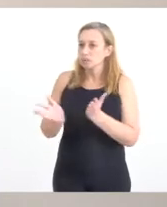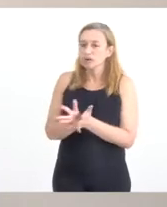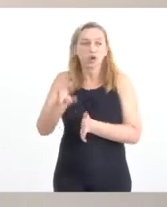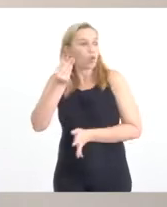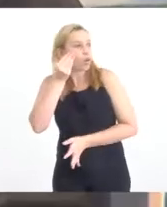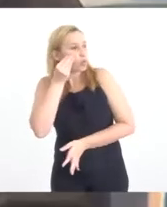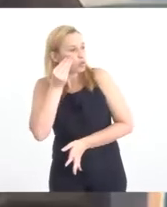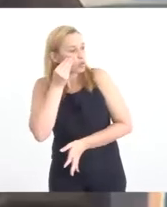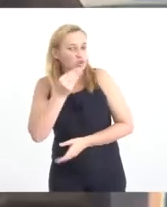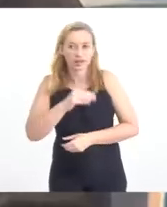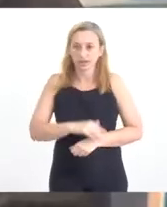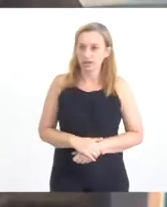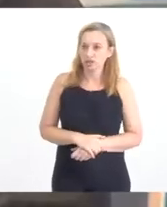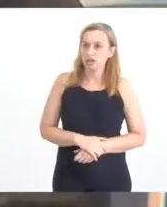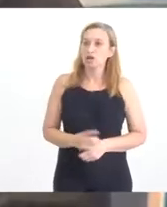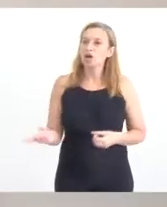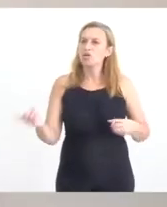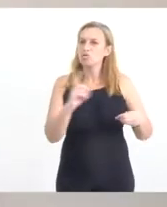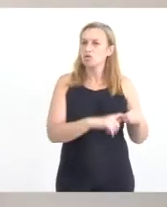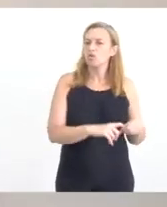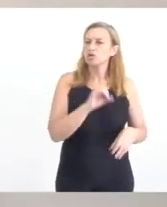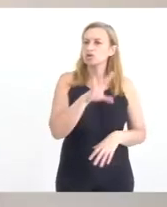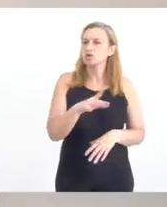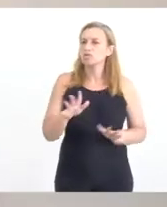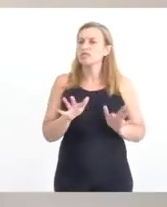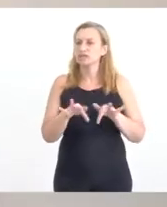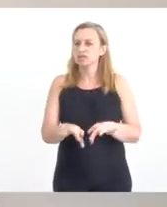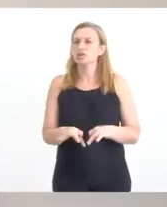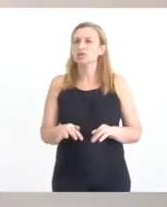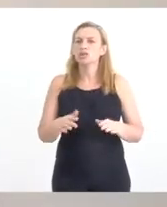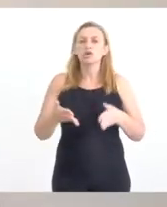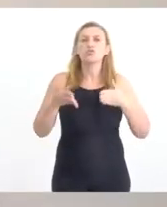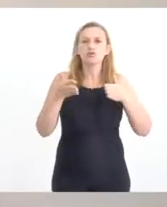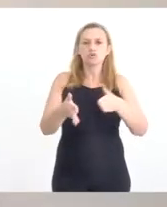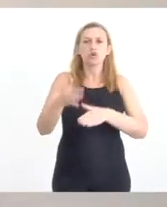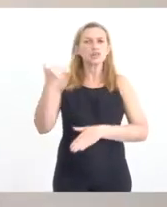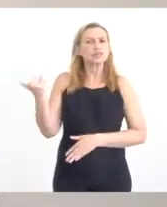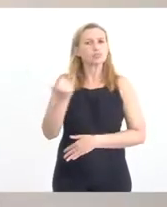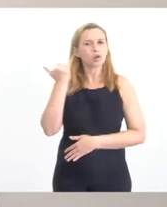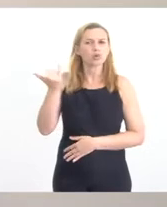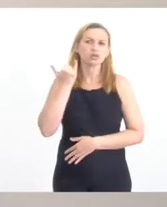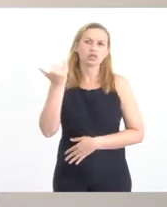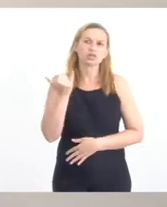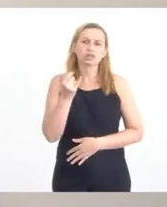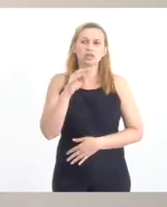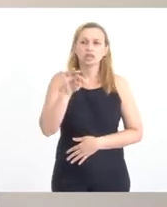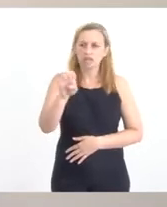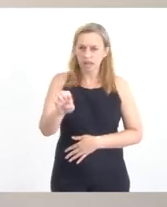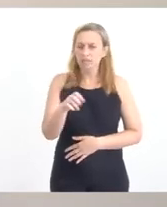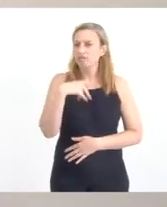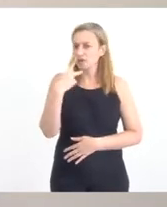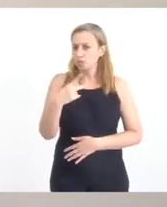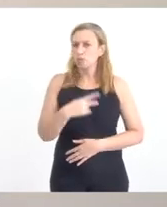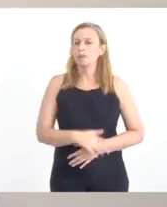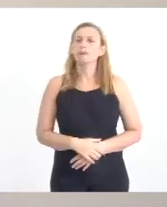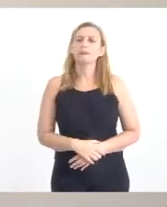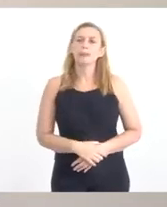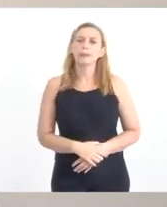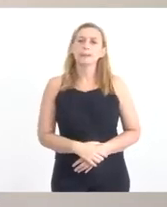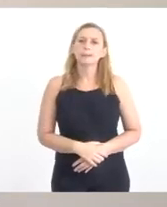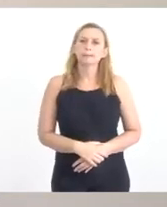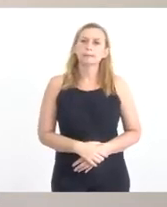oportunidade E aí eu retomo só para concluir um ponto muito importante do que o Guilherme tava falando